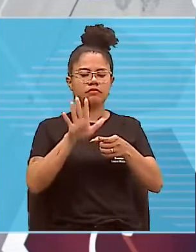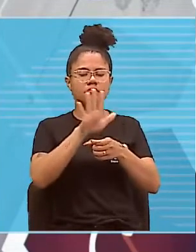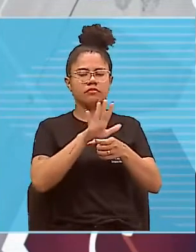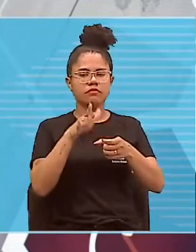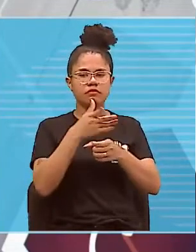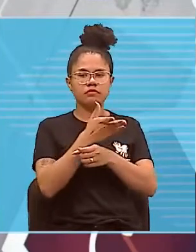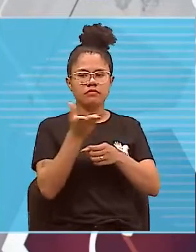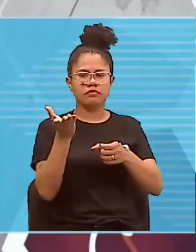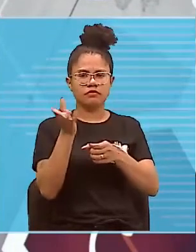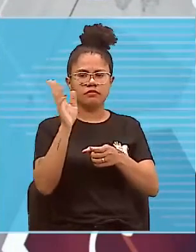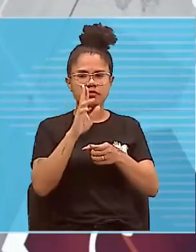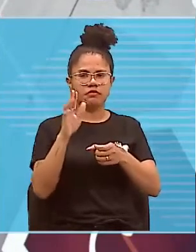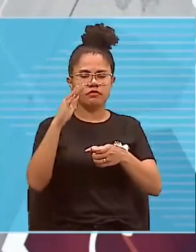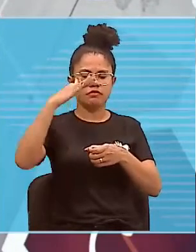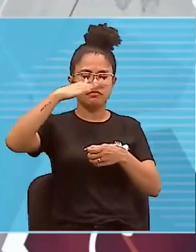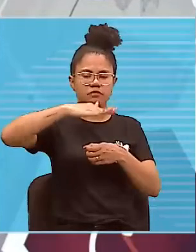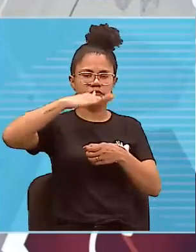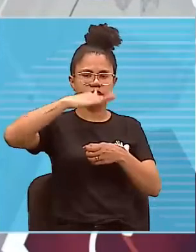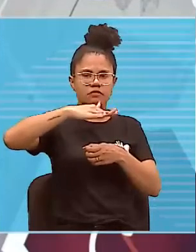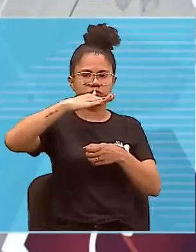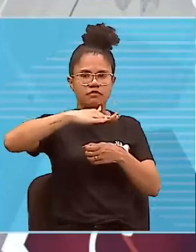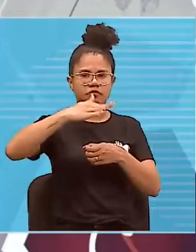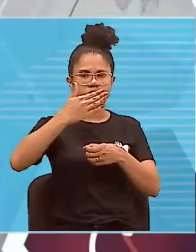colocar um obstáculo